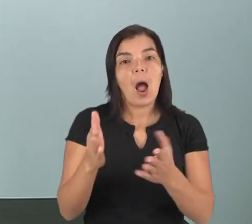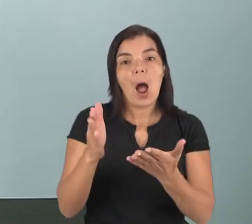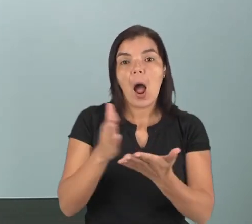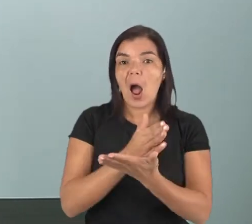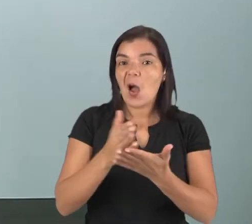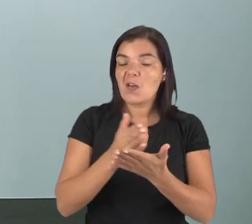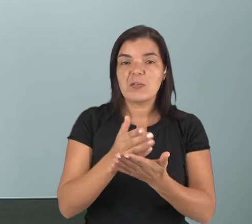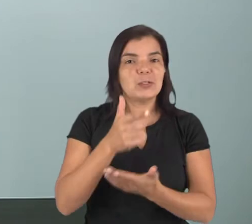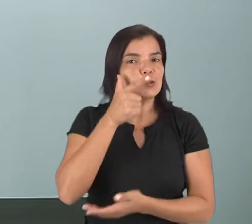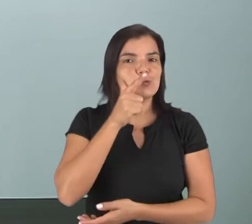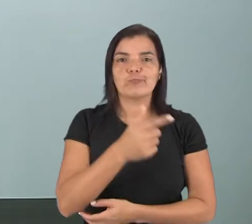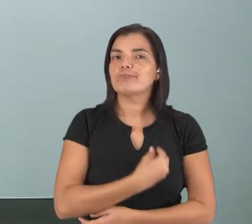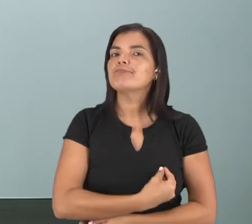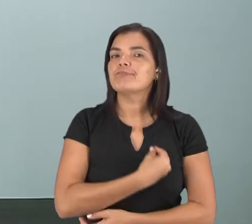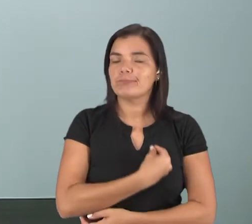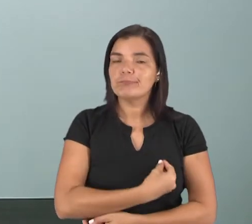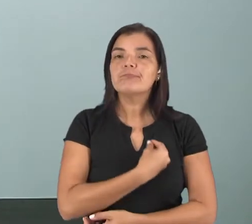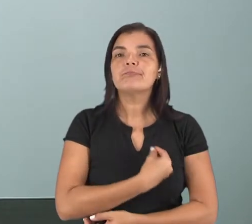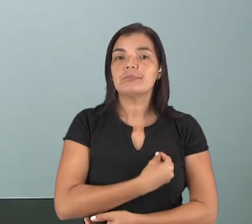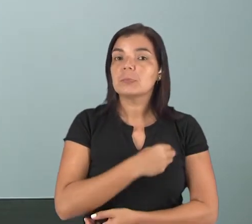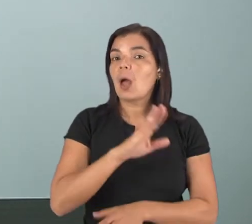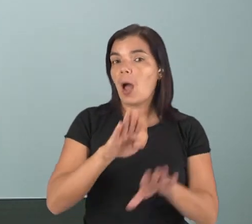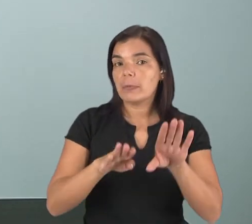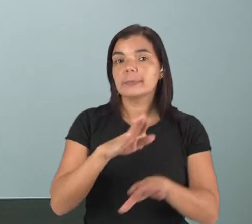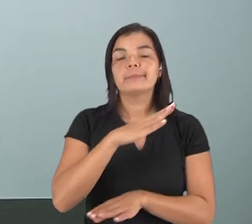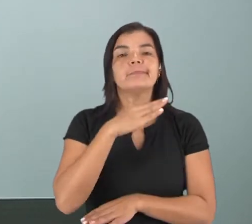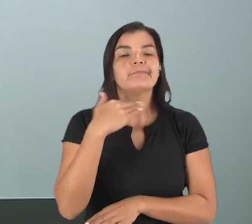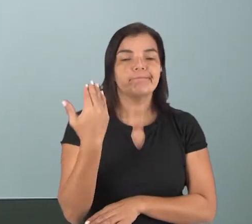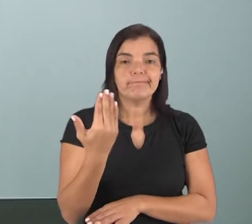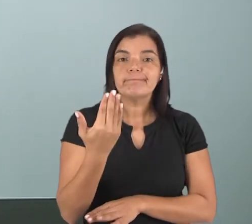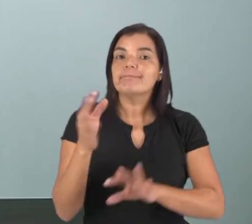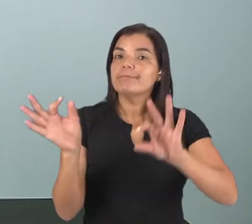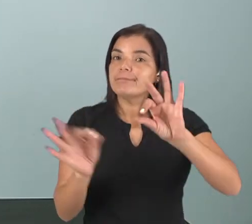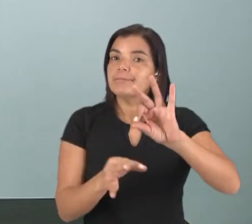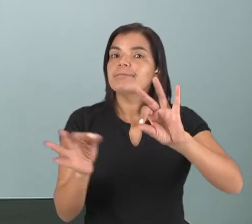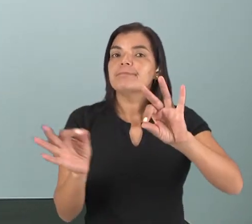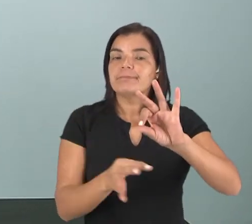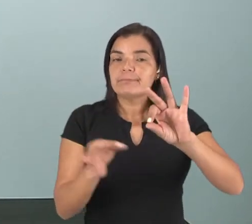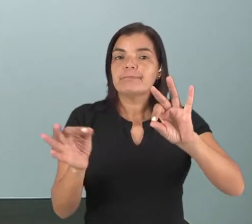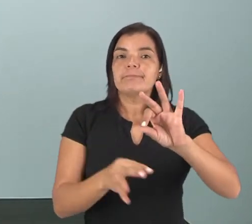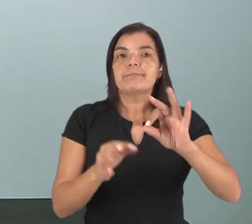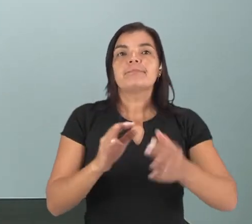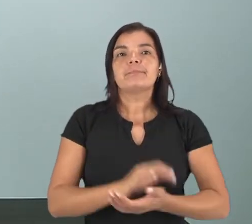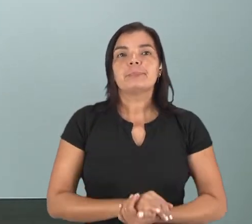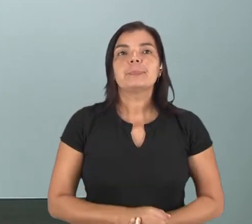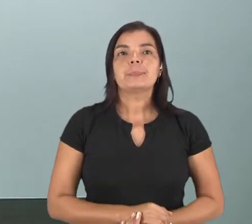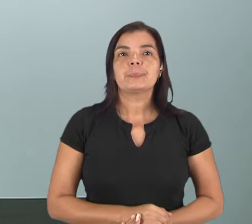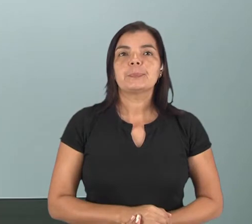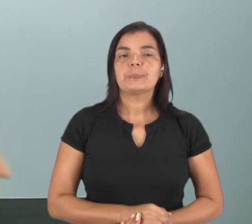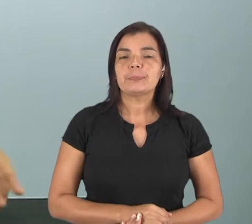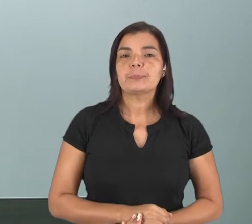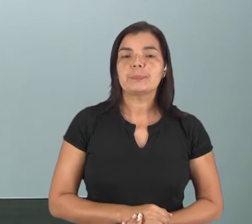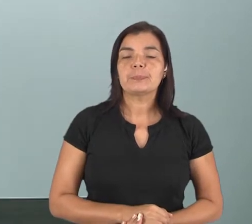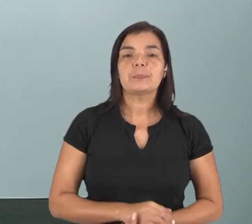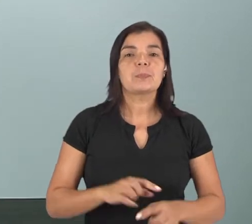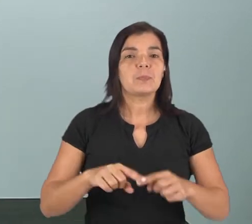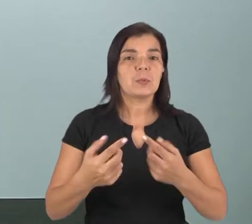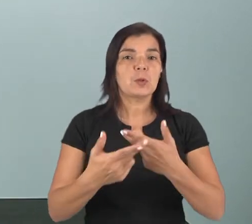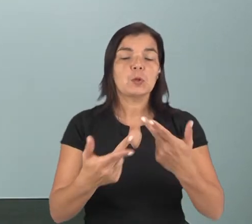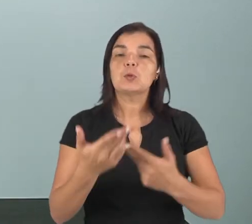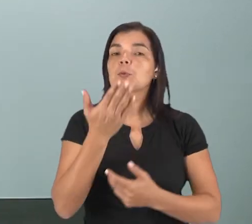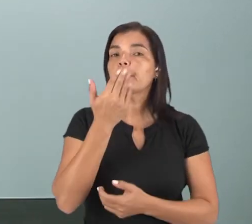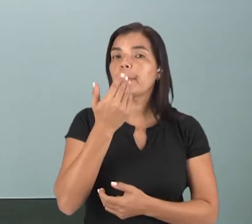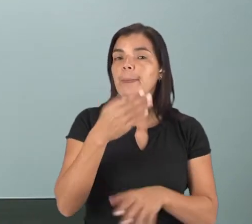conseguiam nem sobreviver, eles acabavam morrendo, né? De tanto apanhar, de tanto passar por privação de